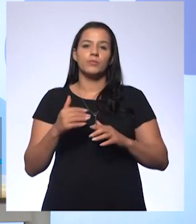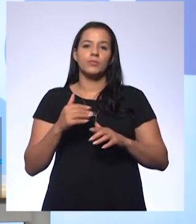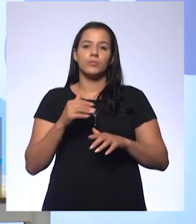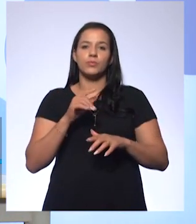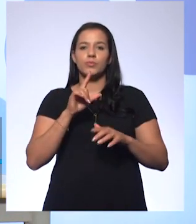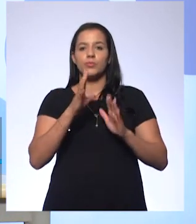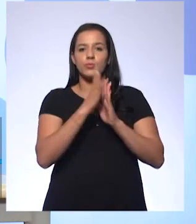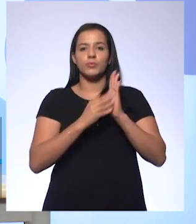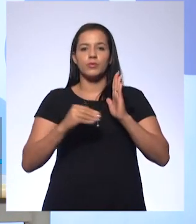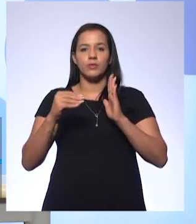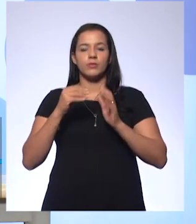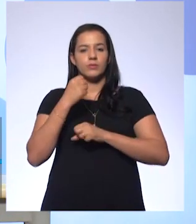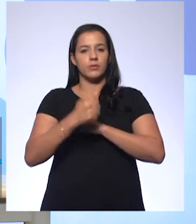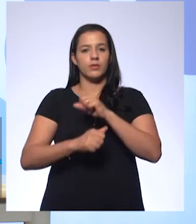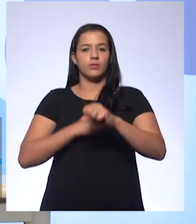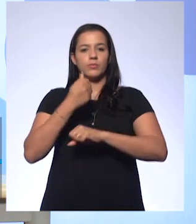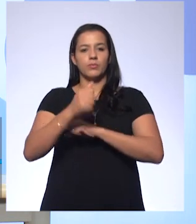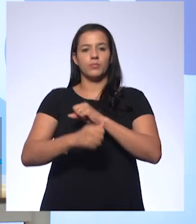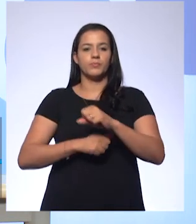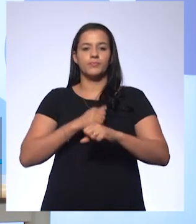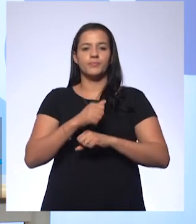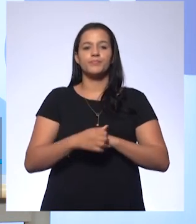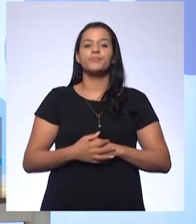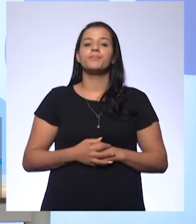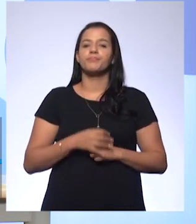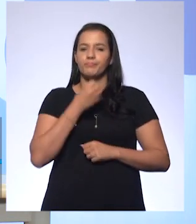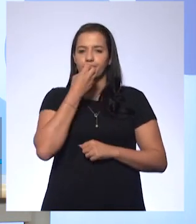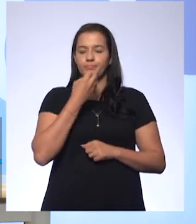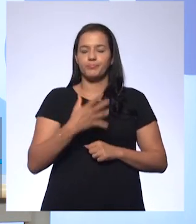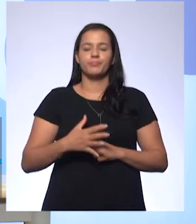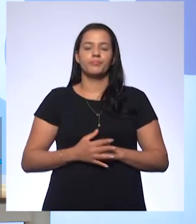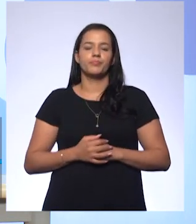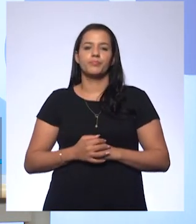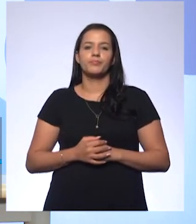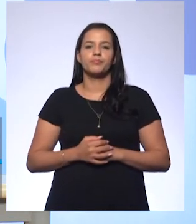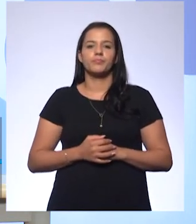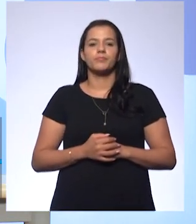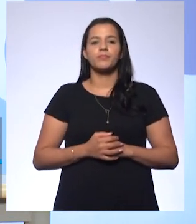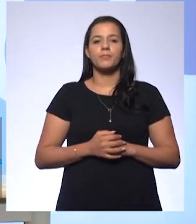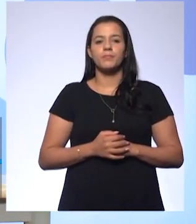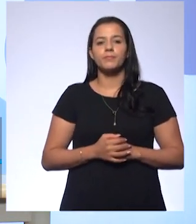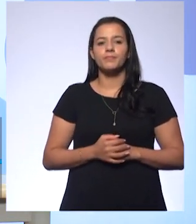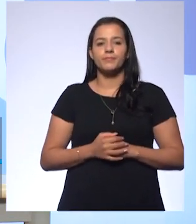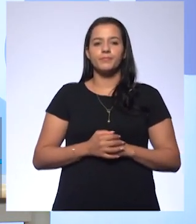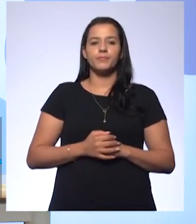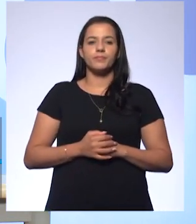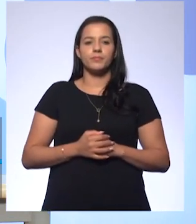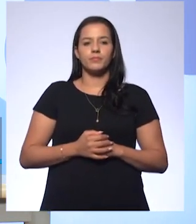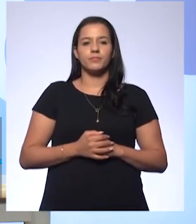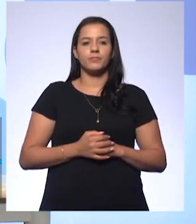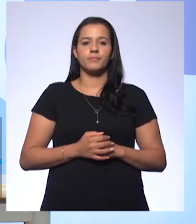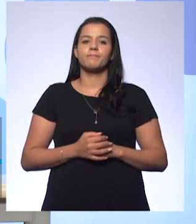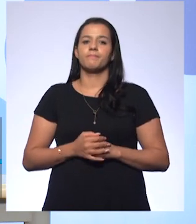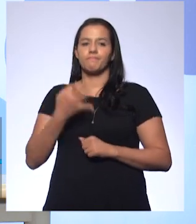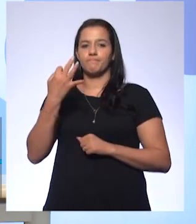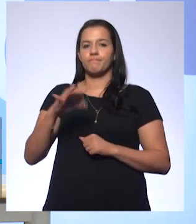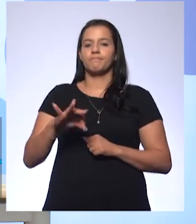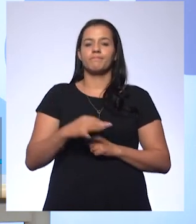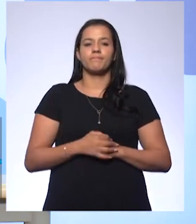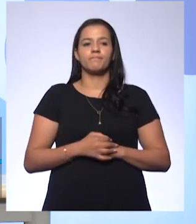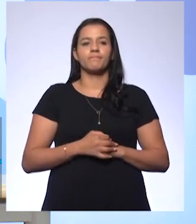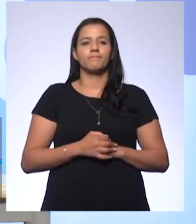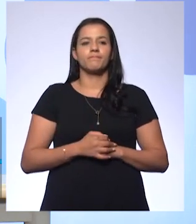Professor Carlos, o professor Marcelo diz que está adorando esta aula de revisão. O professor Carlos cita que está se falando da